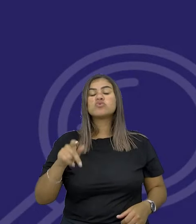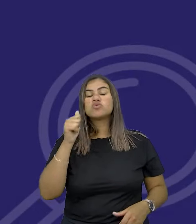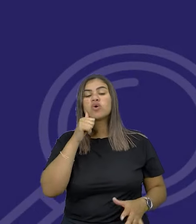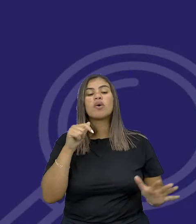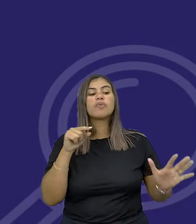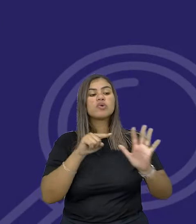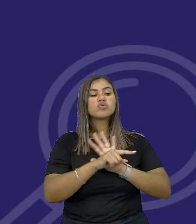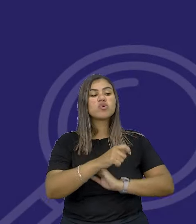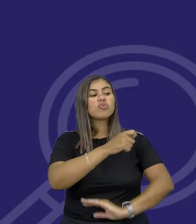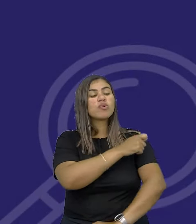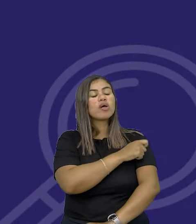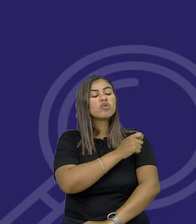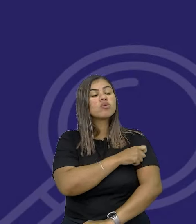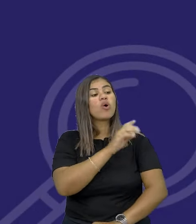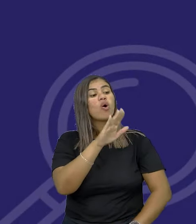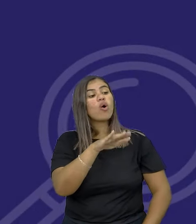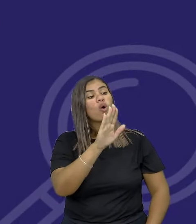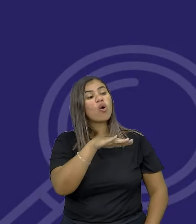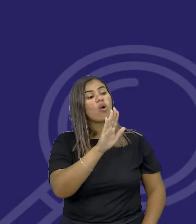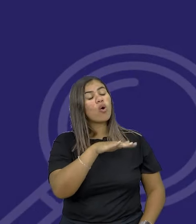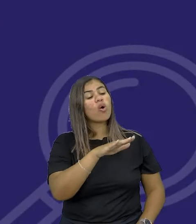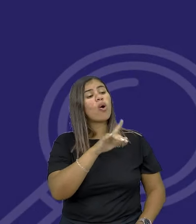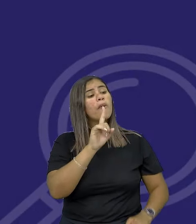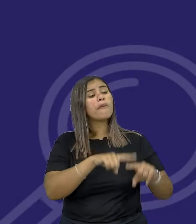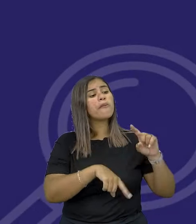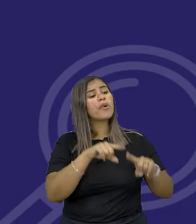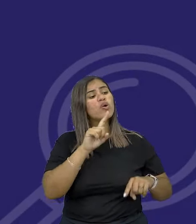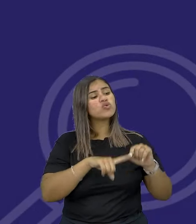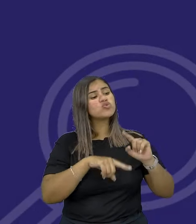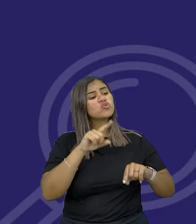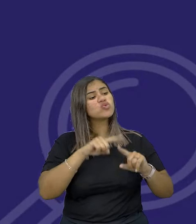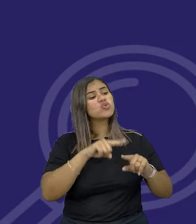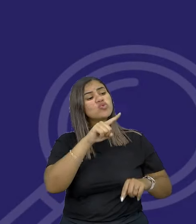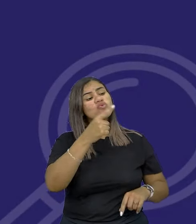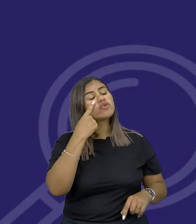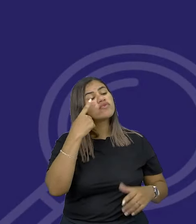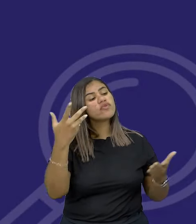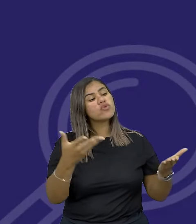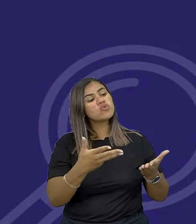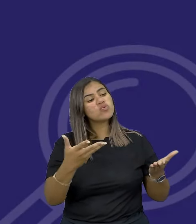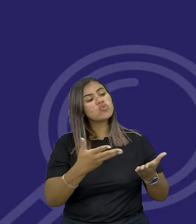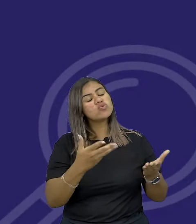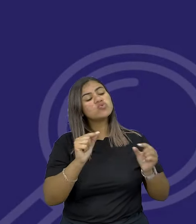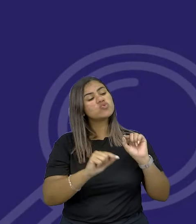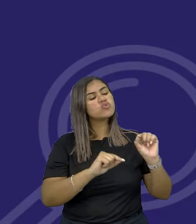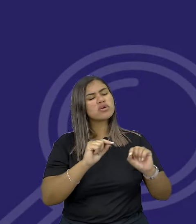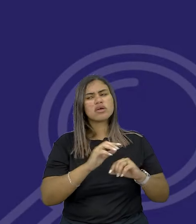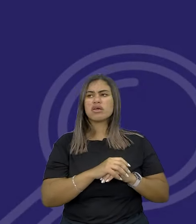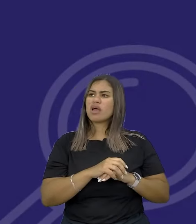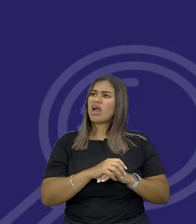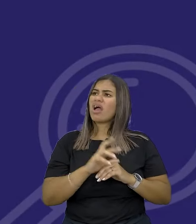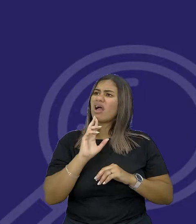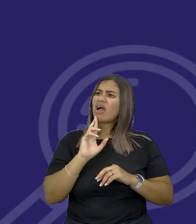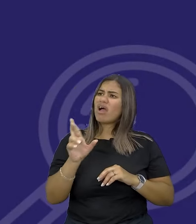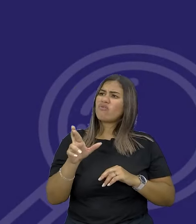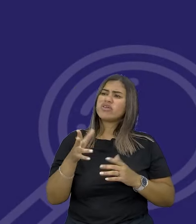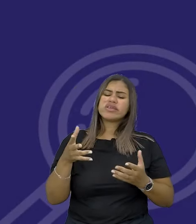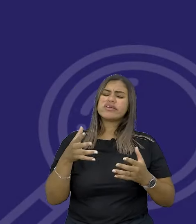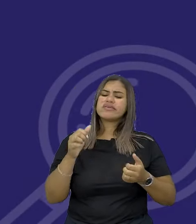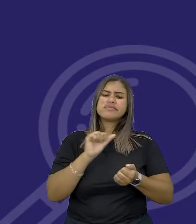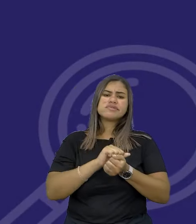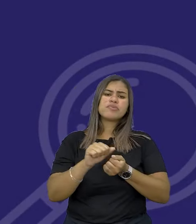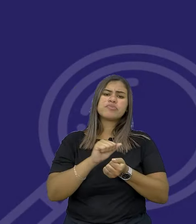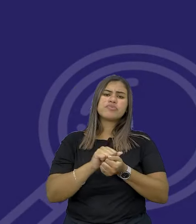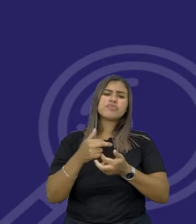perguntou para o aluno: olha, qual é o produto que você viu hoje na aula, né? Ele falou assim: ah, professora, eu vi sabão em pó, detergente,